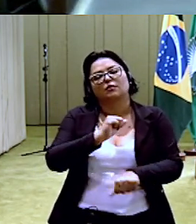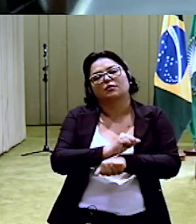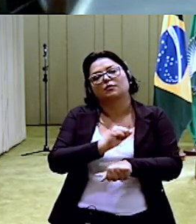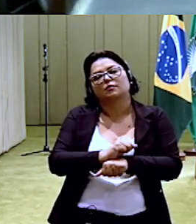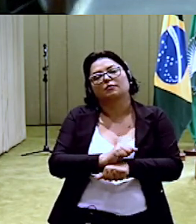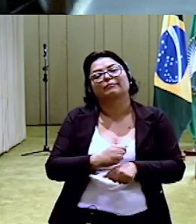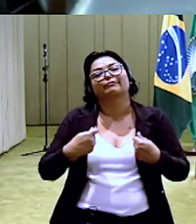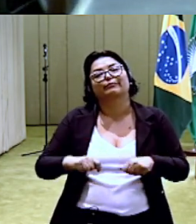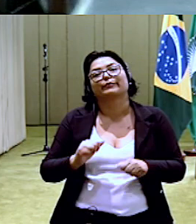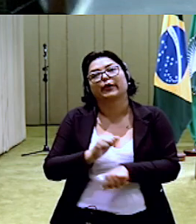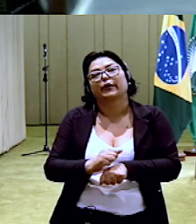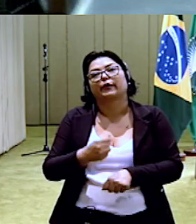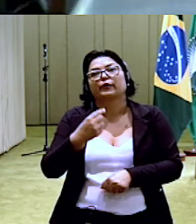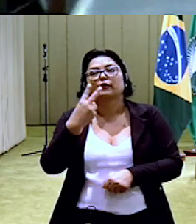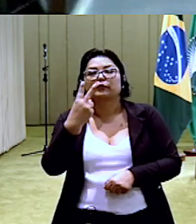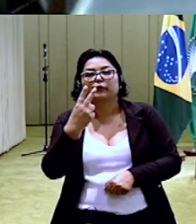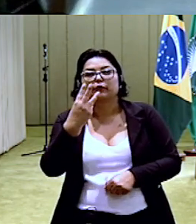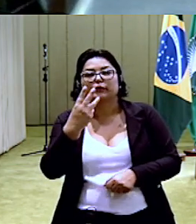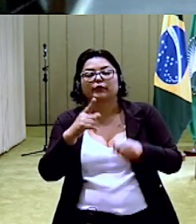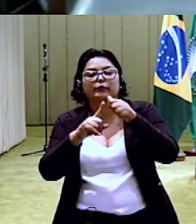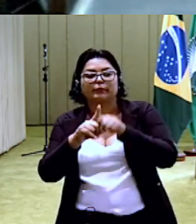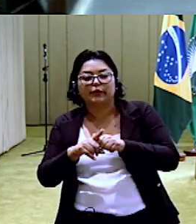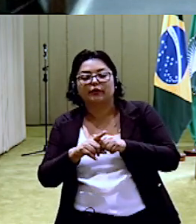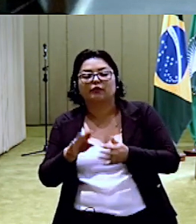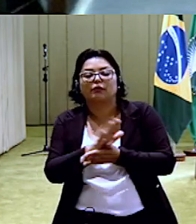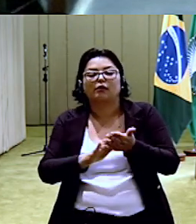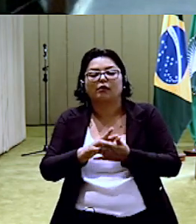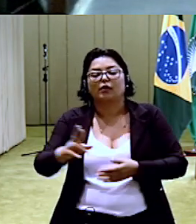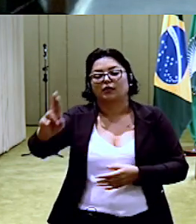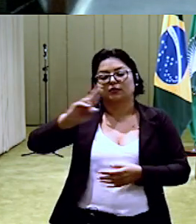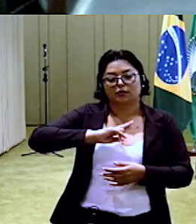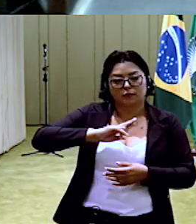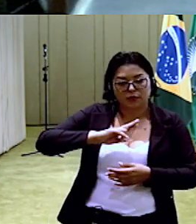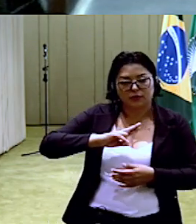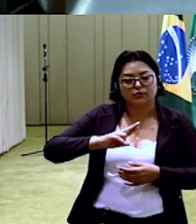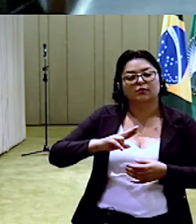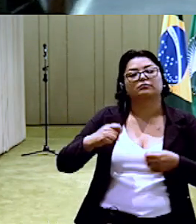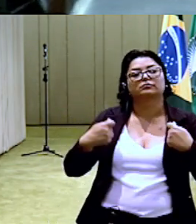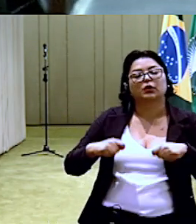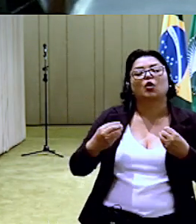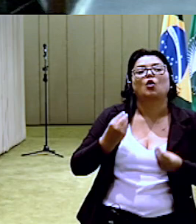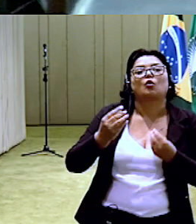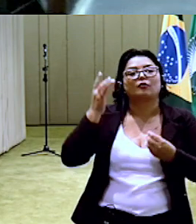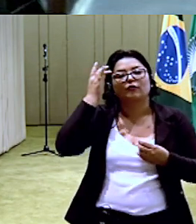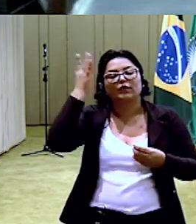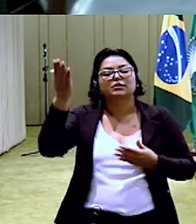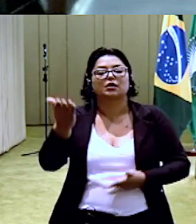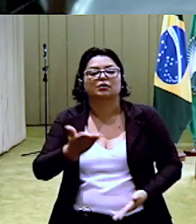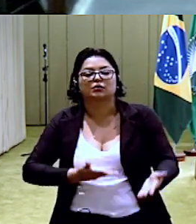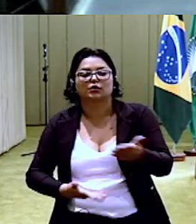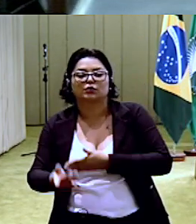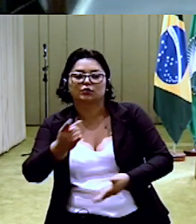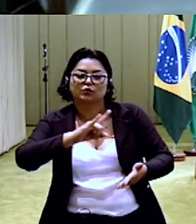aguardar 2-3 meses sem ter uma resposta. Isso também a gente poderia pensar uma forma de facilitar o tratamento